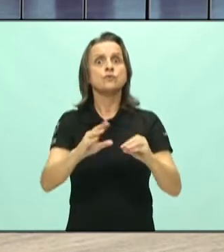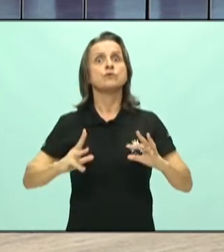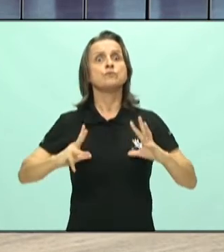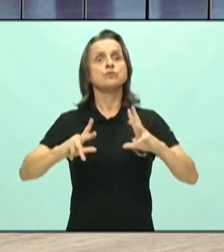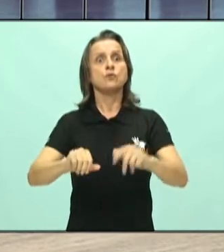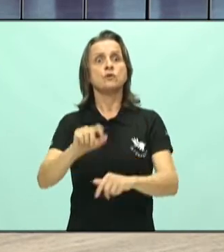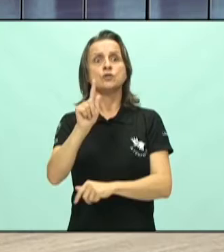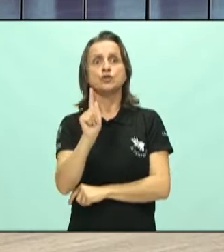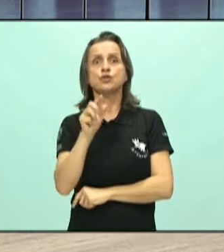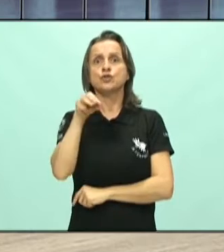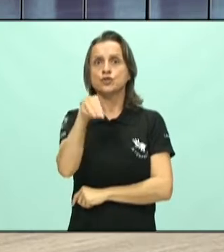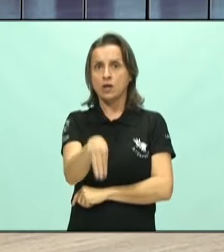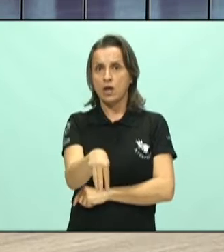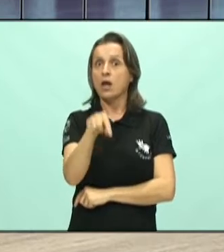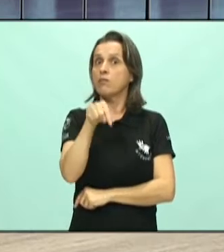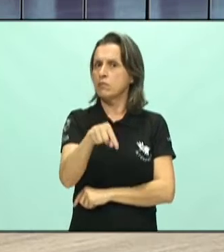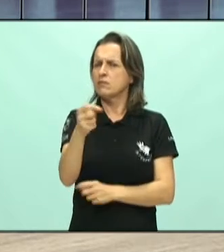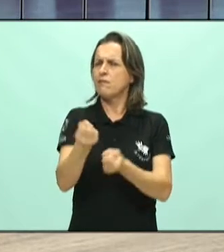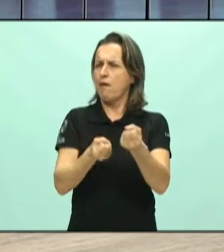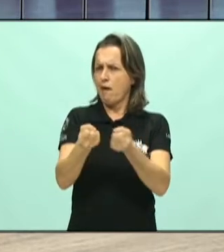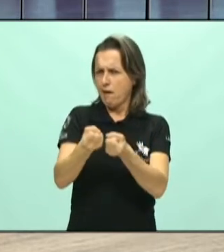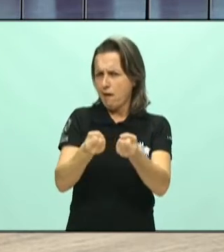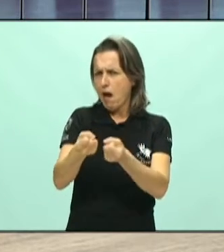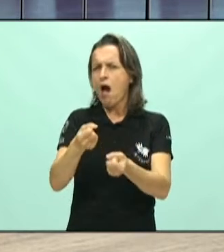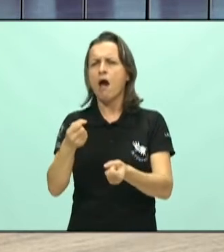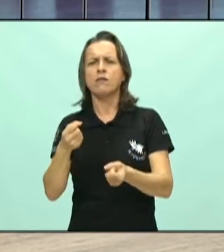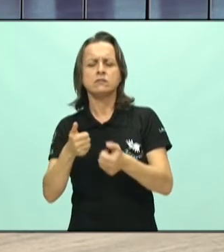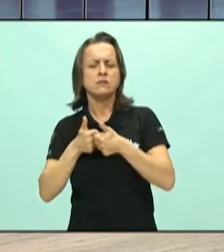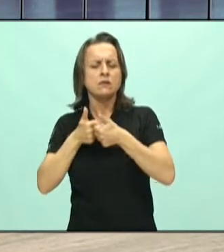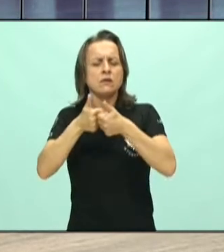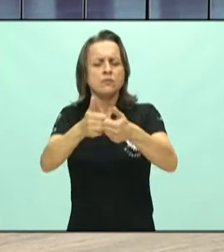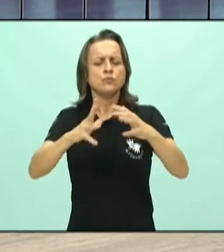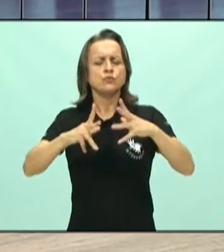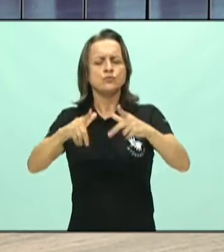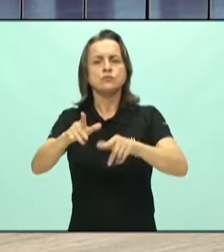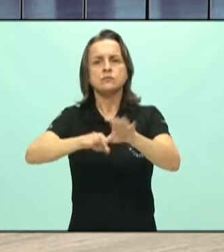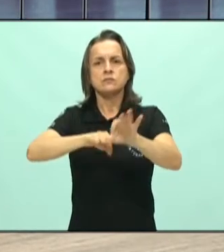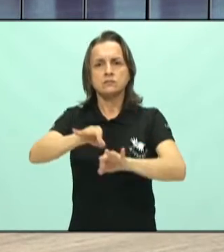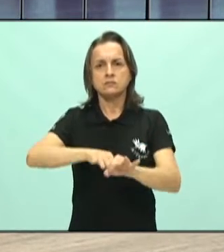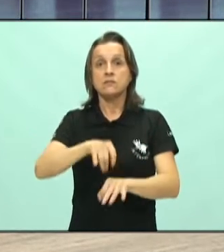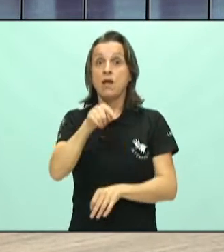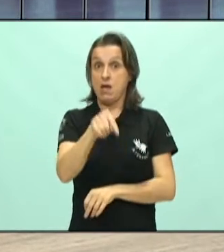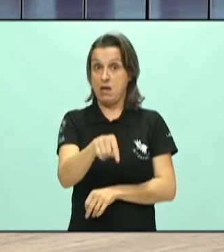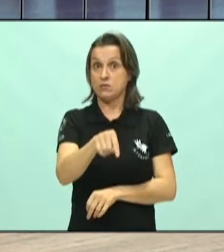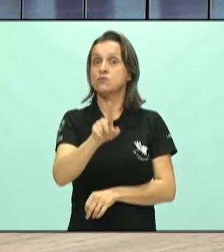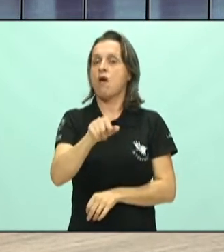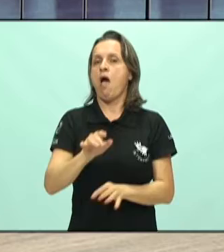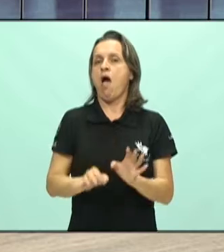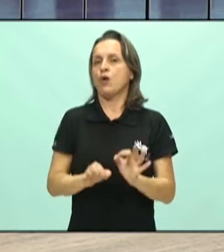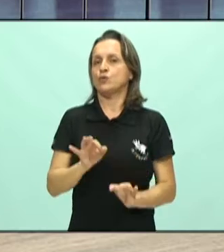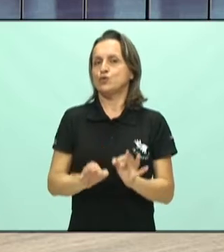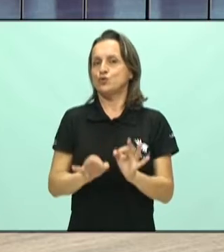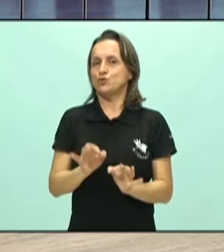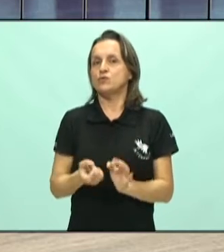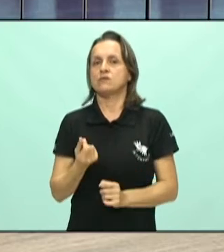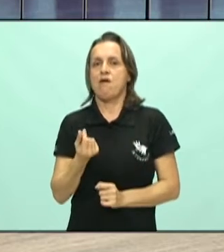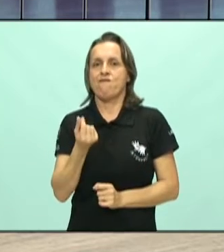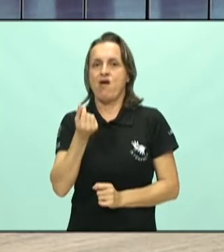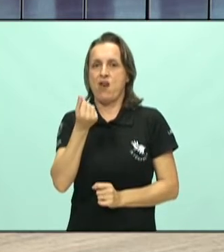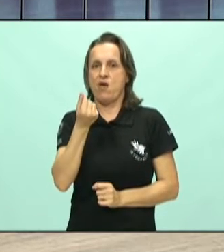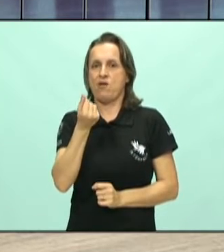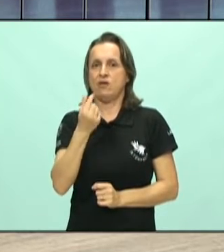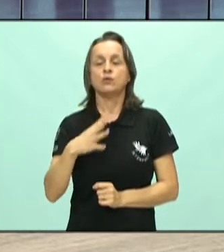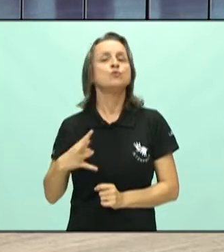Esses carros que estamos acompanhando toda essa movimentação. Essa operação ela é extremamente justa nos seus valores.